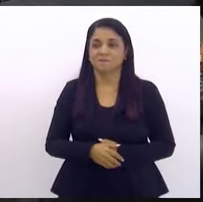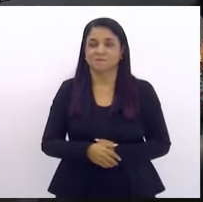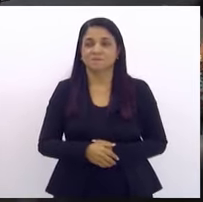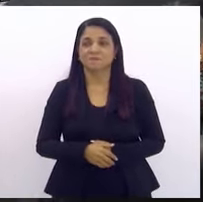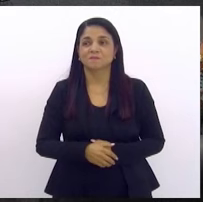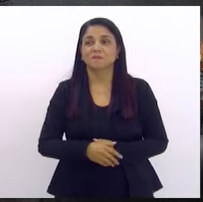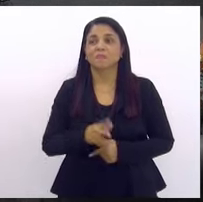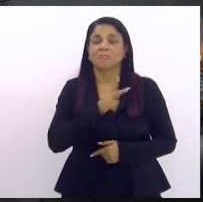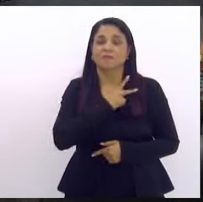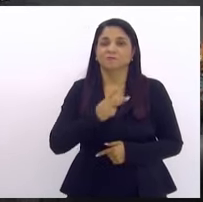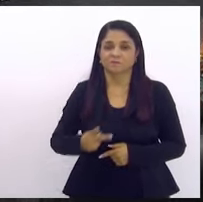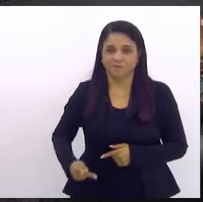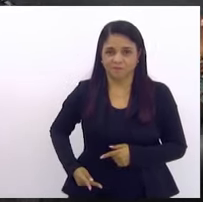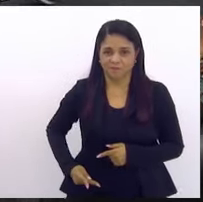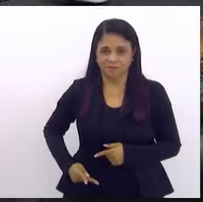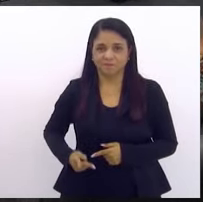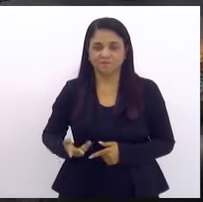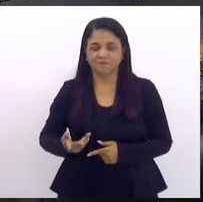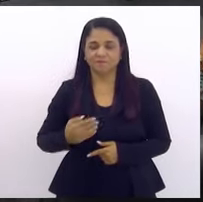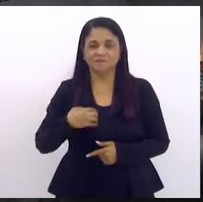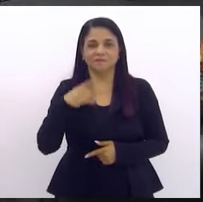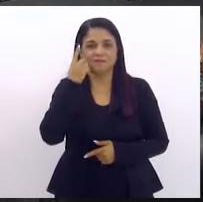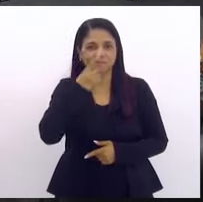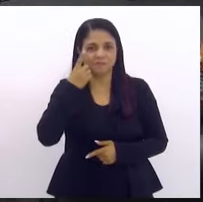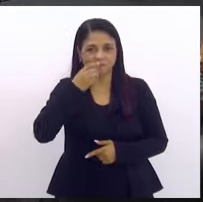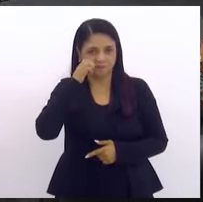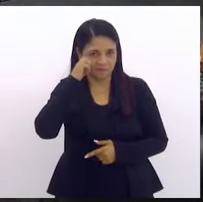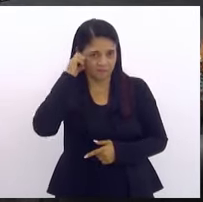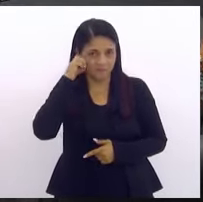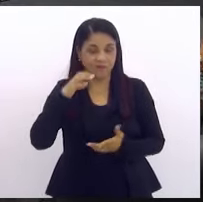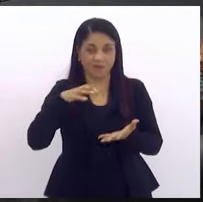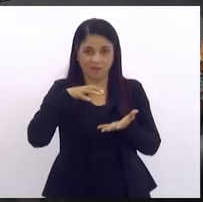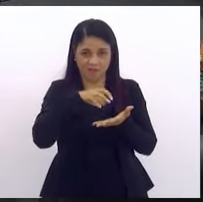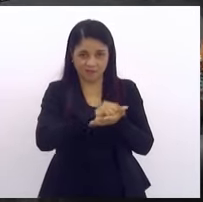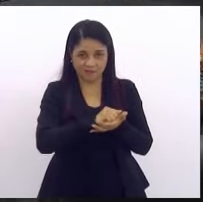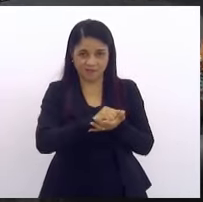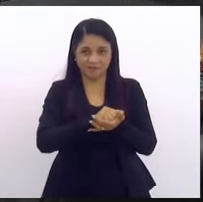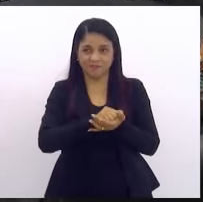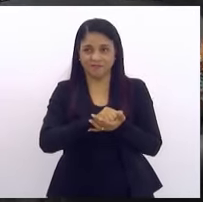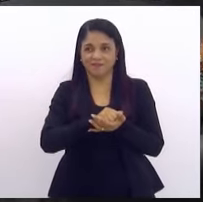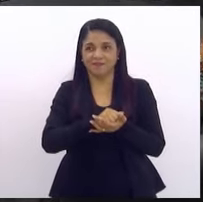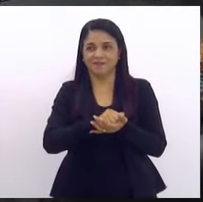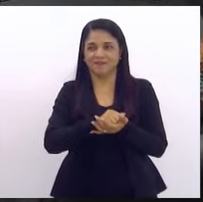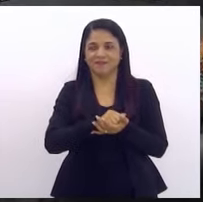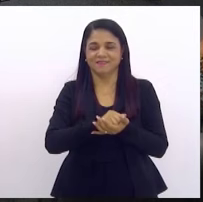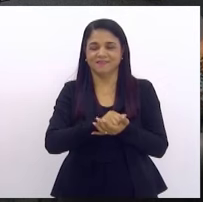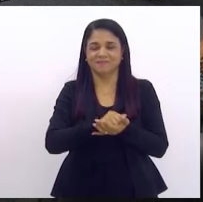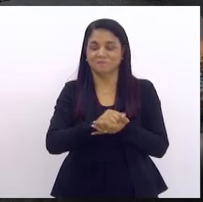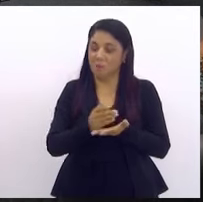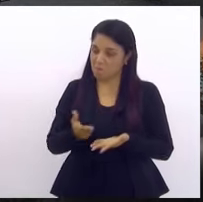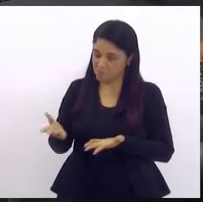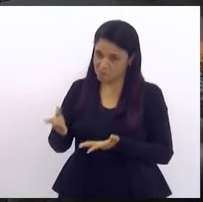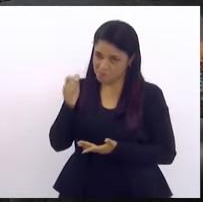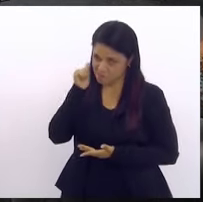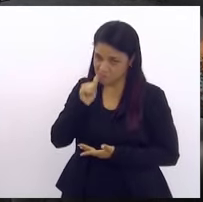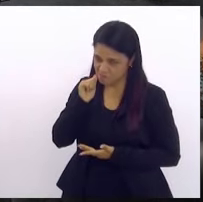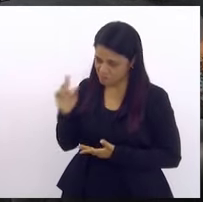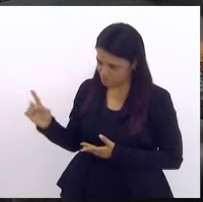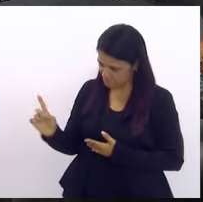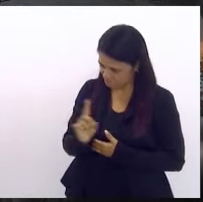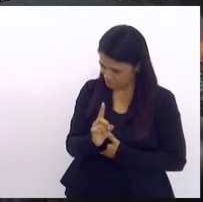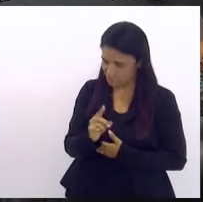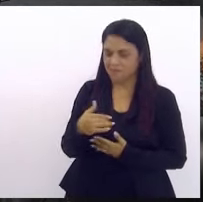Presidente. Deputada Élica. Oi, queria registrar segundo aqui. Segundo Jari, primeiro as damas. Aí eu passei a Vossa Excelência. Com